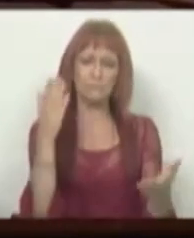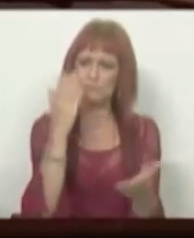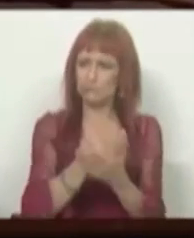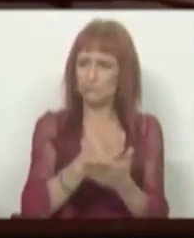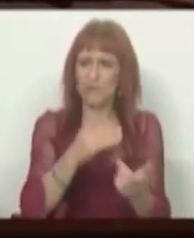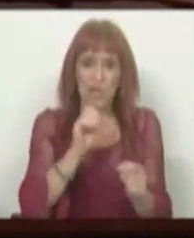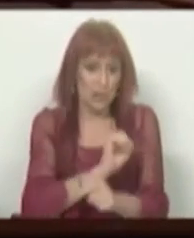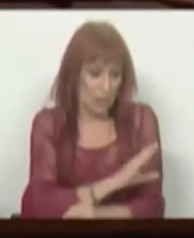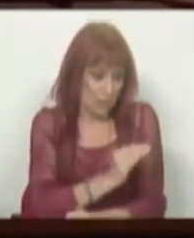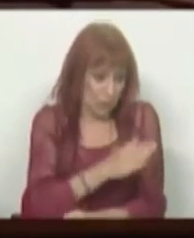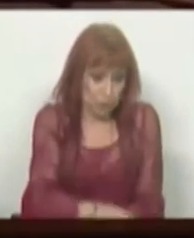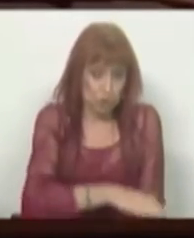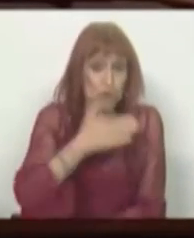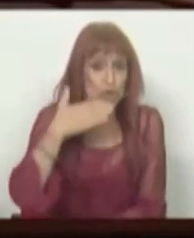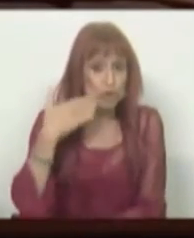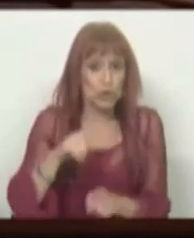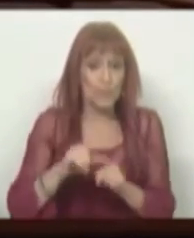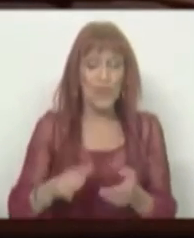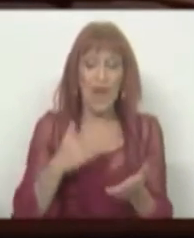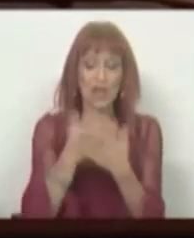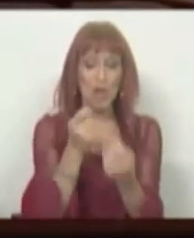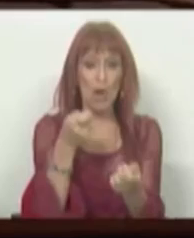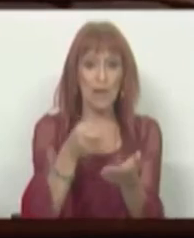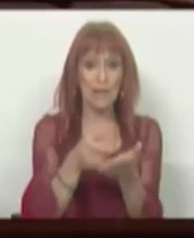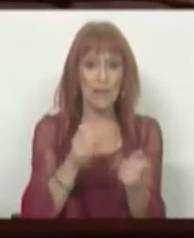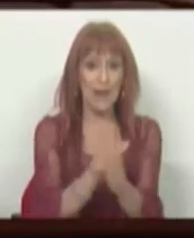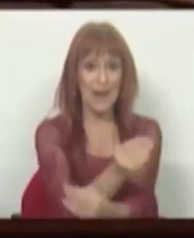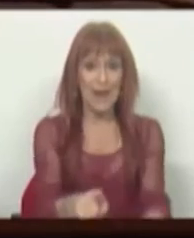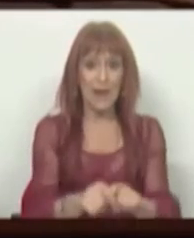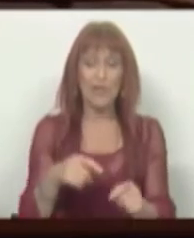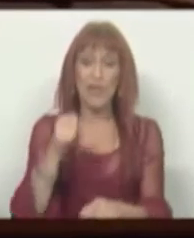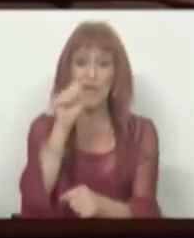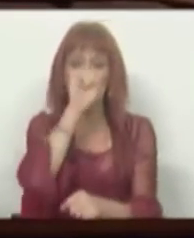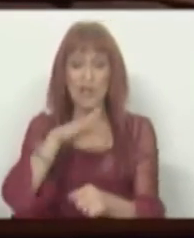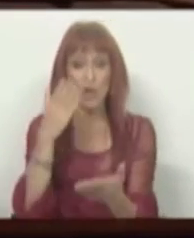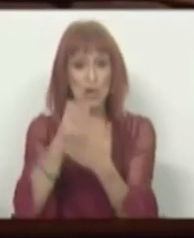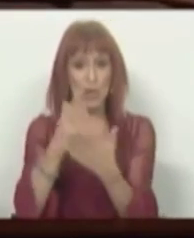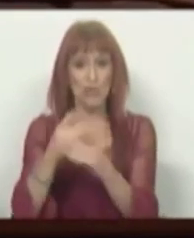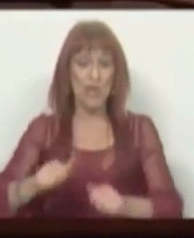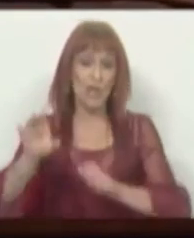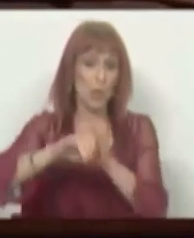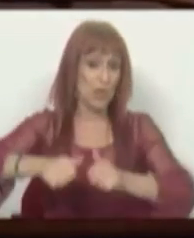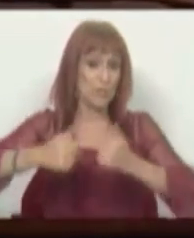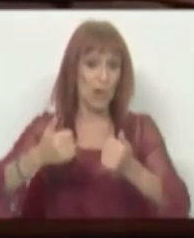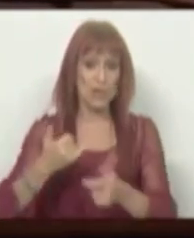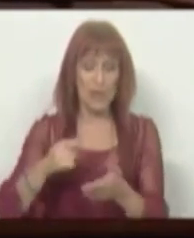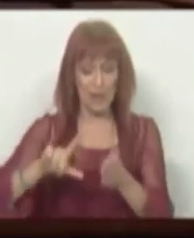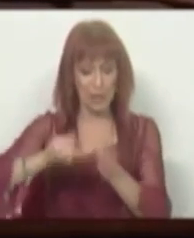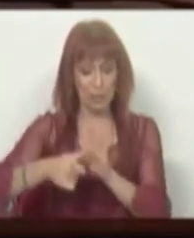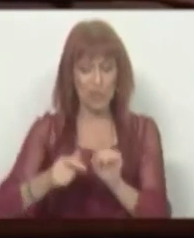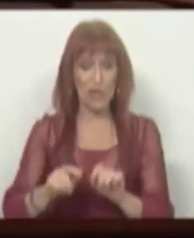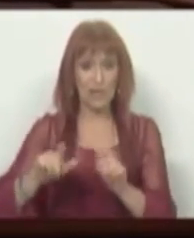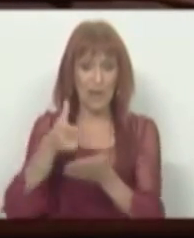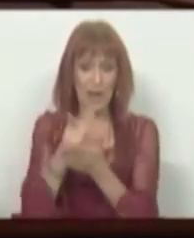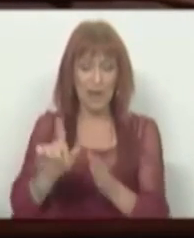a primeira infância, às creches e aos jardins de infância nas melhores condições disponíveis. A iniciativa do LIVRE pretende, portanto, que até ao fim